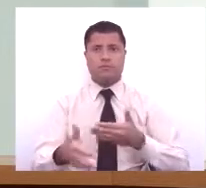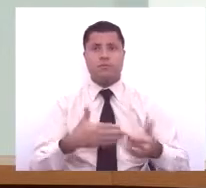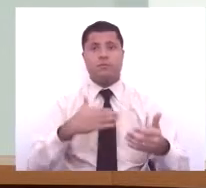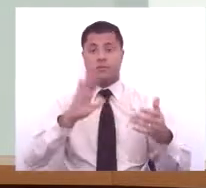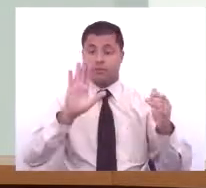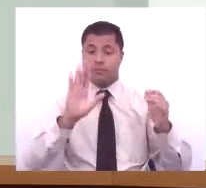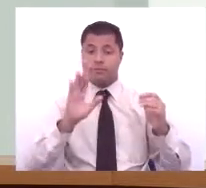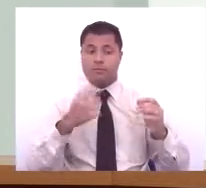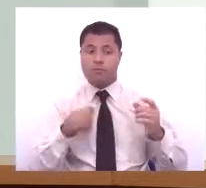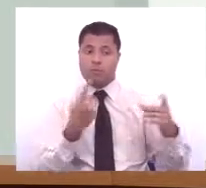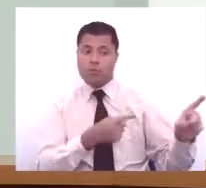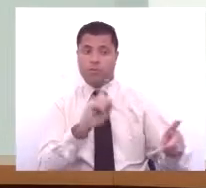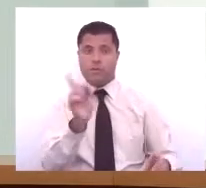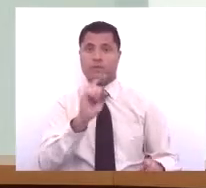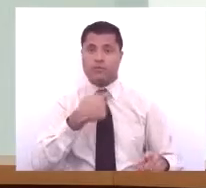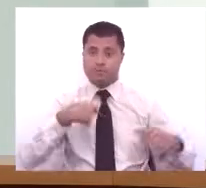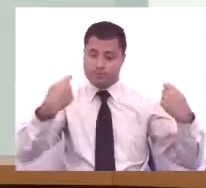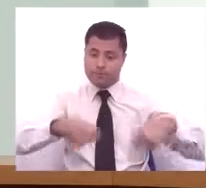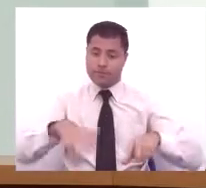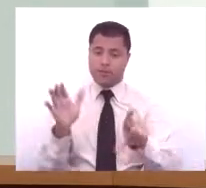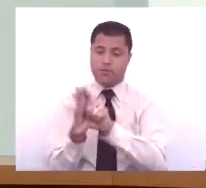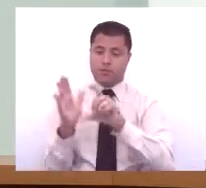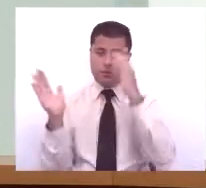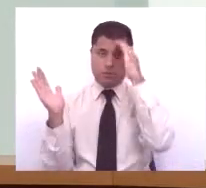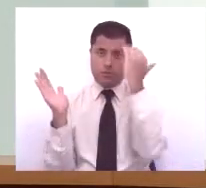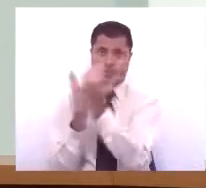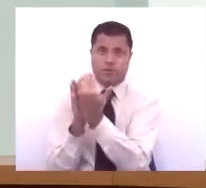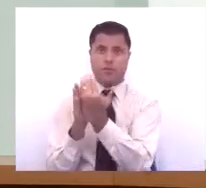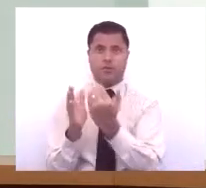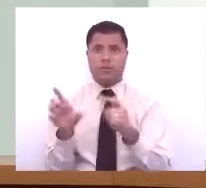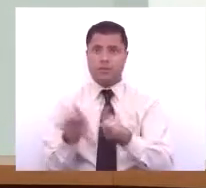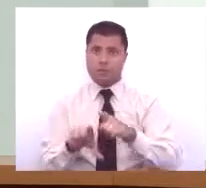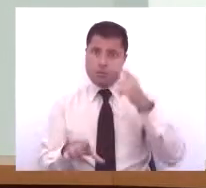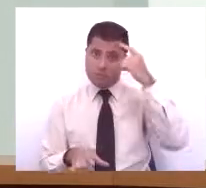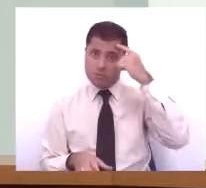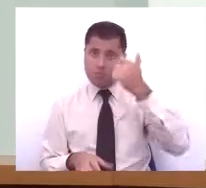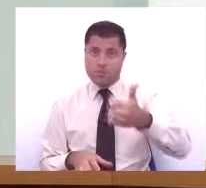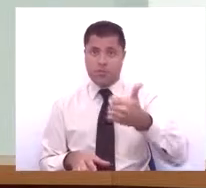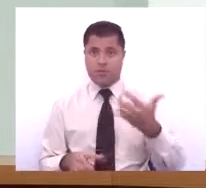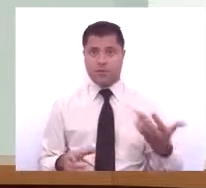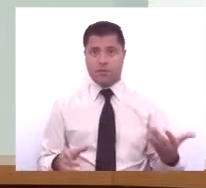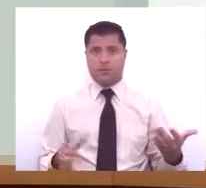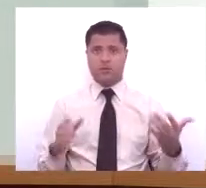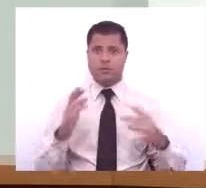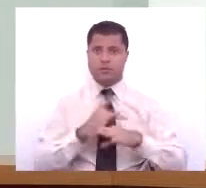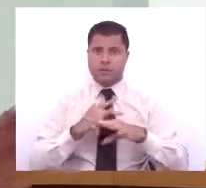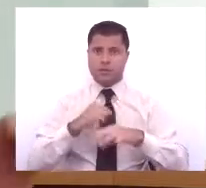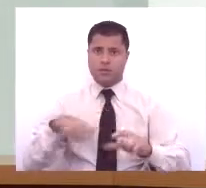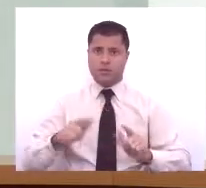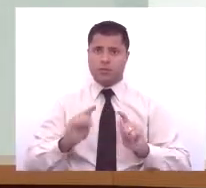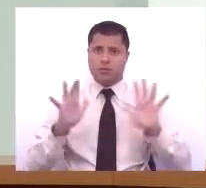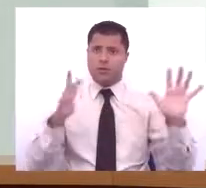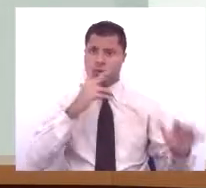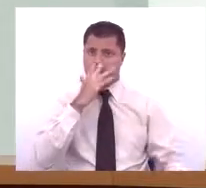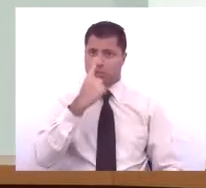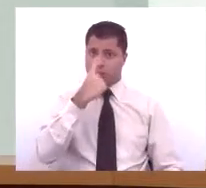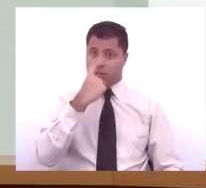senso e dentro da lei, senhores. Nossa cidade ficou parecendo um lixão,